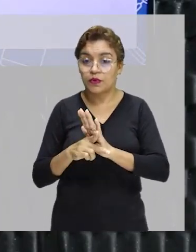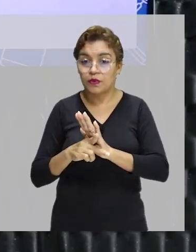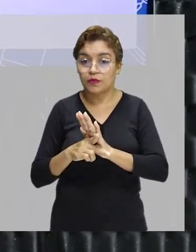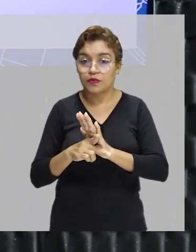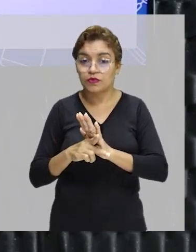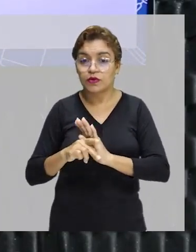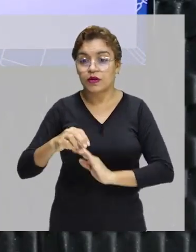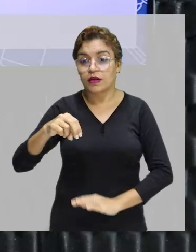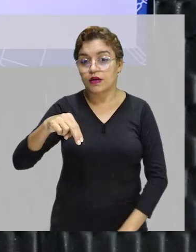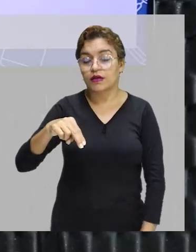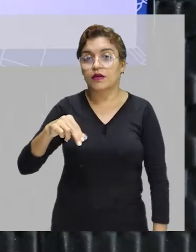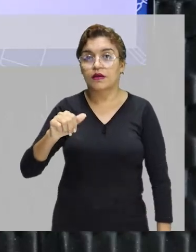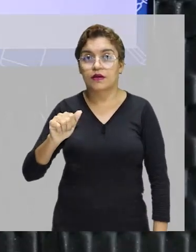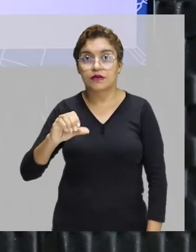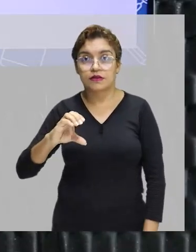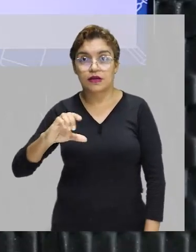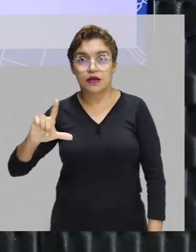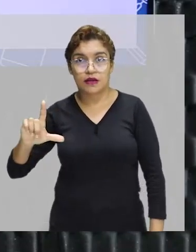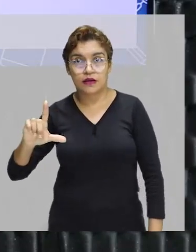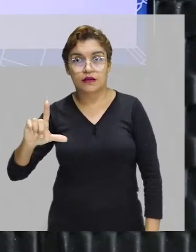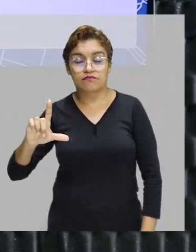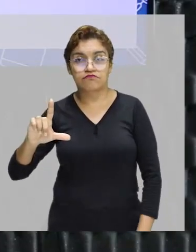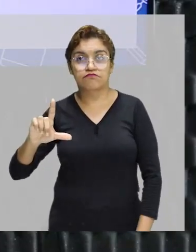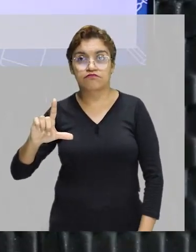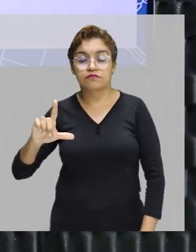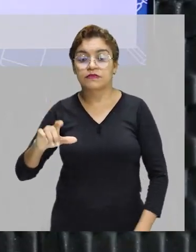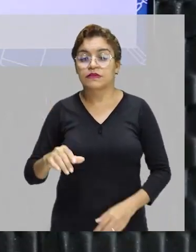receber energia, vão para uma órbita